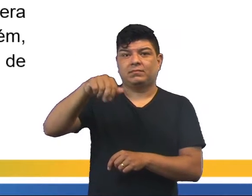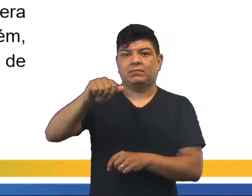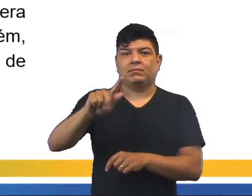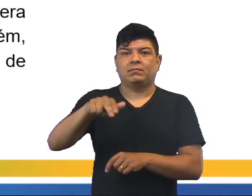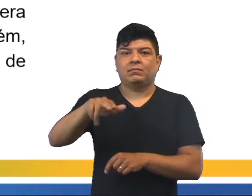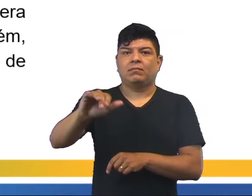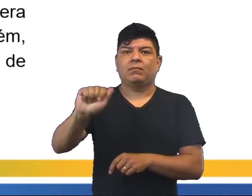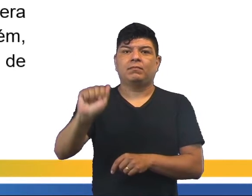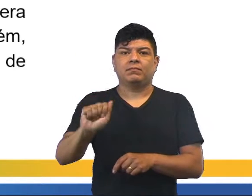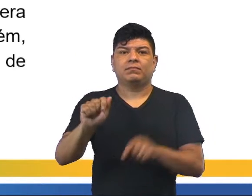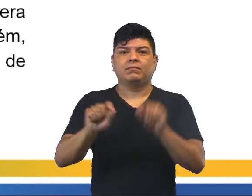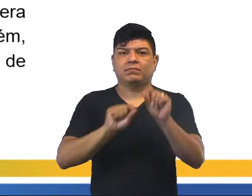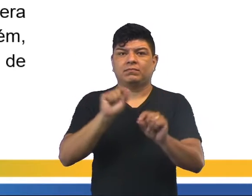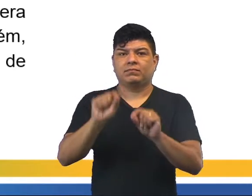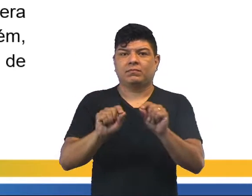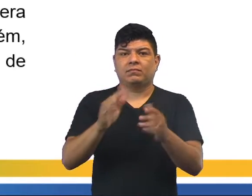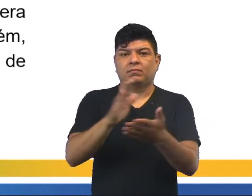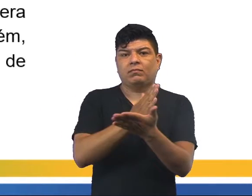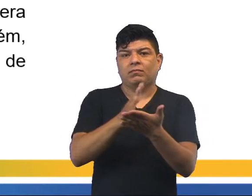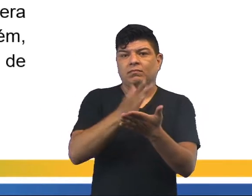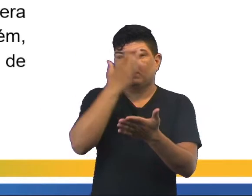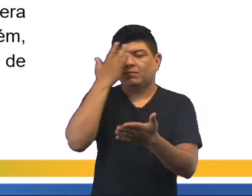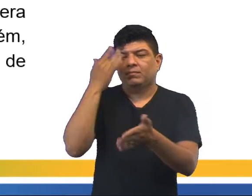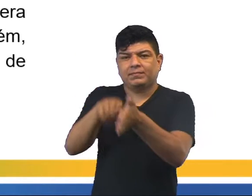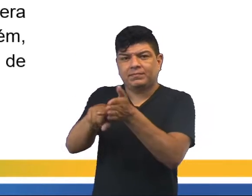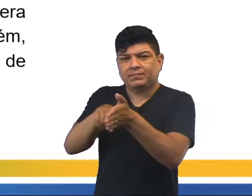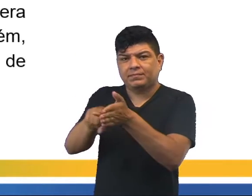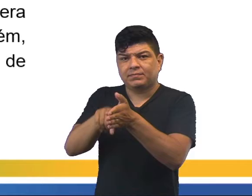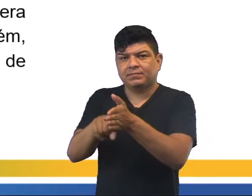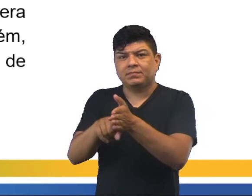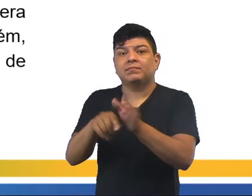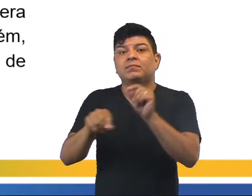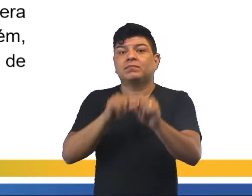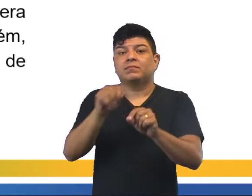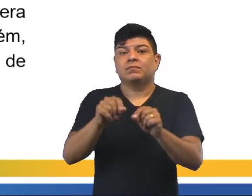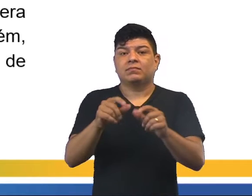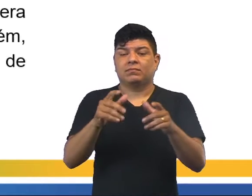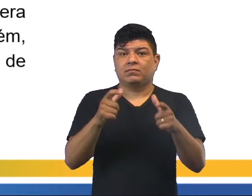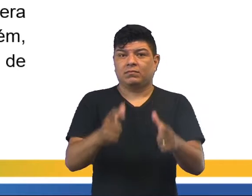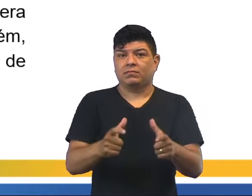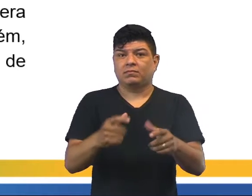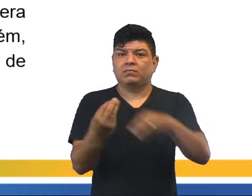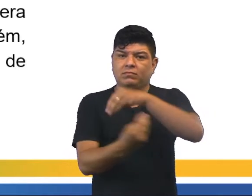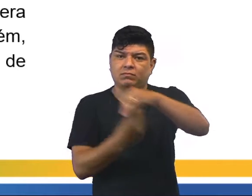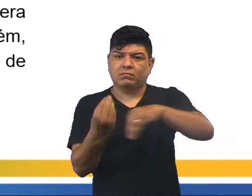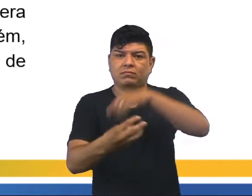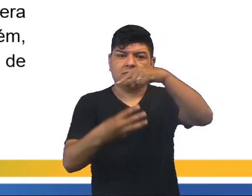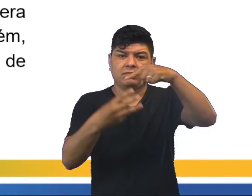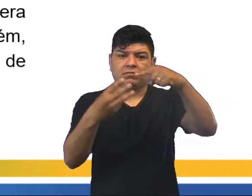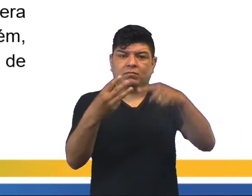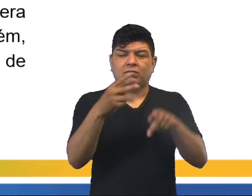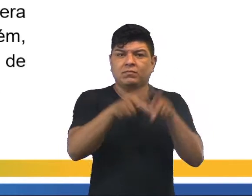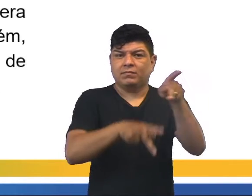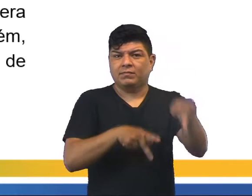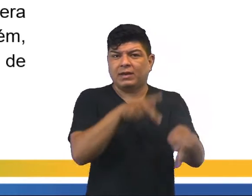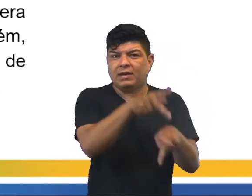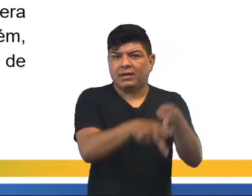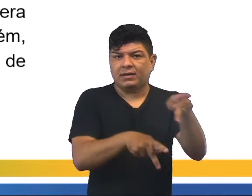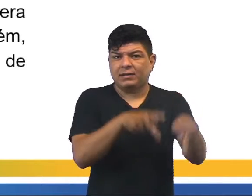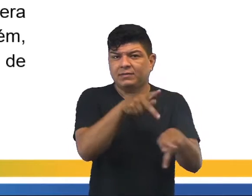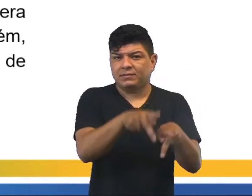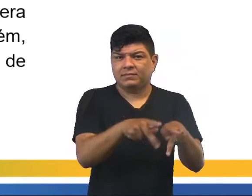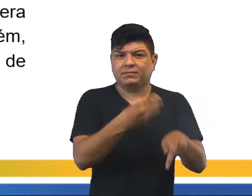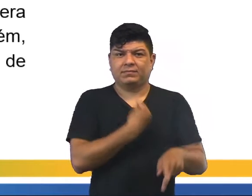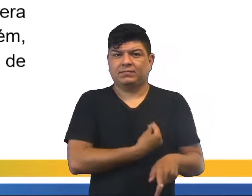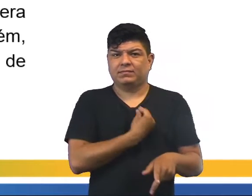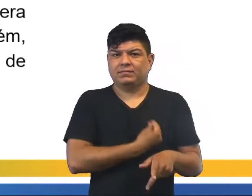Que, de acordo com muitos historiadores, né, a fundação de Roma ela resulta na mistura de três povos, né, que foram habitar a